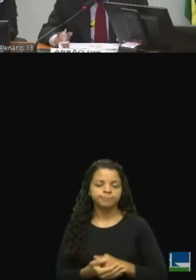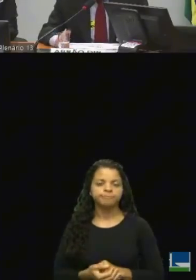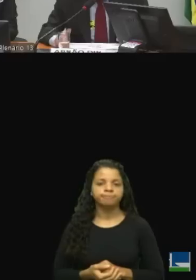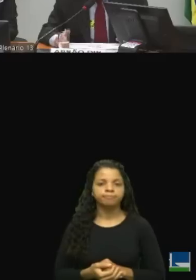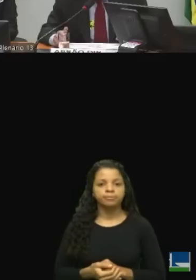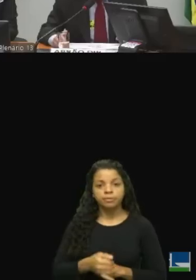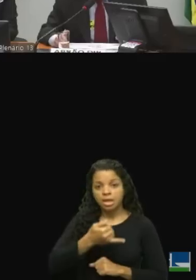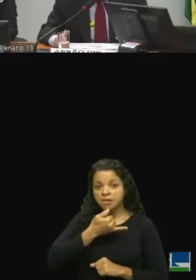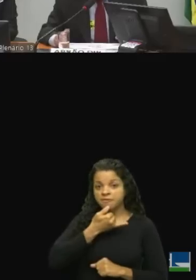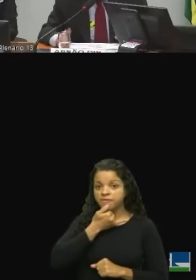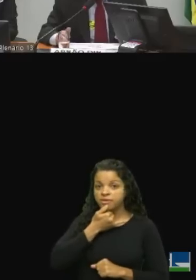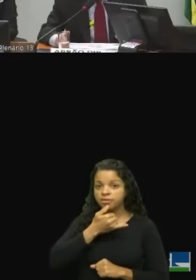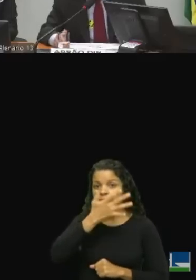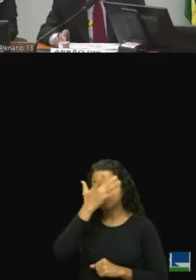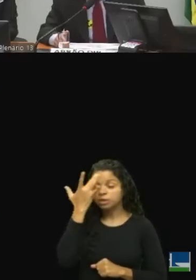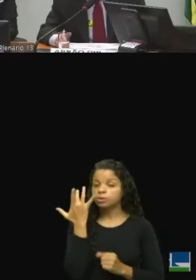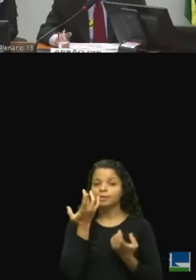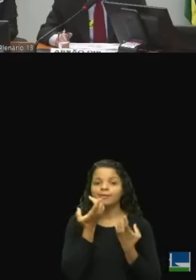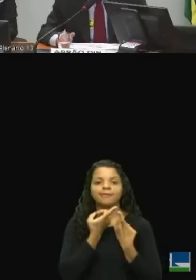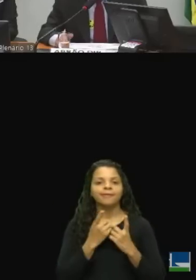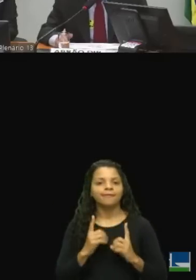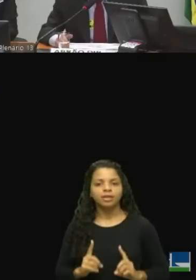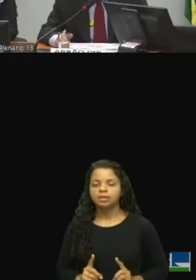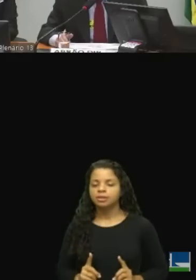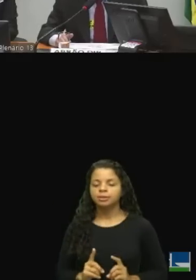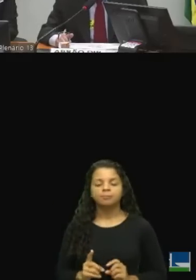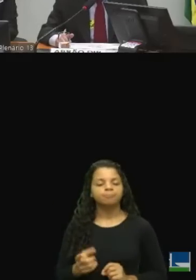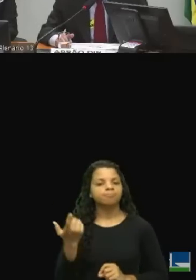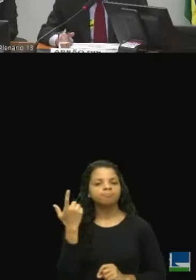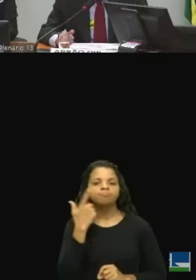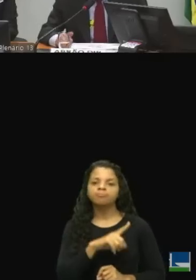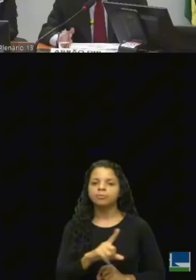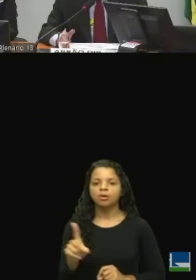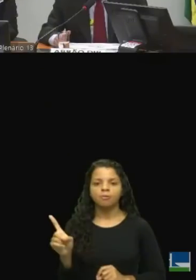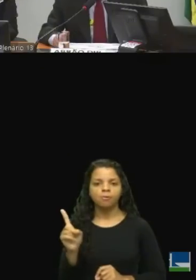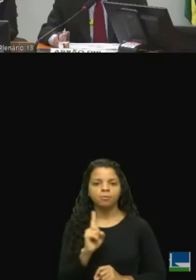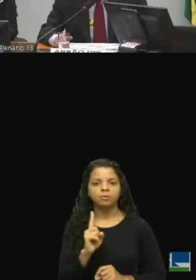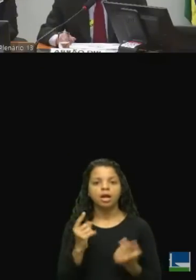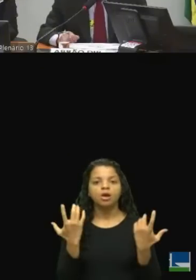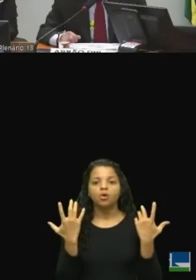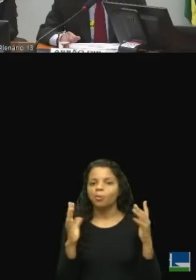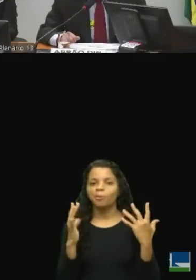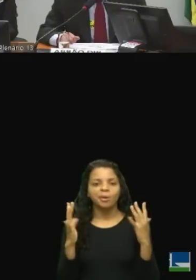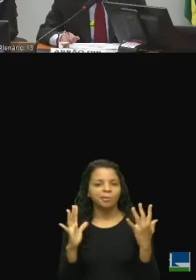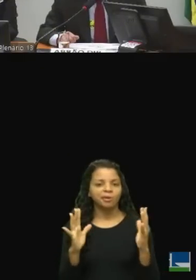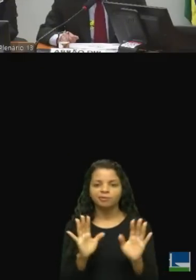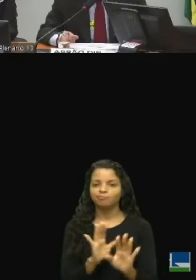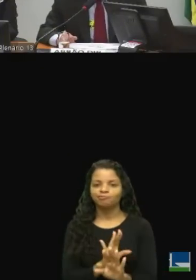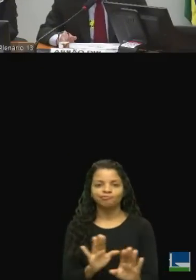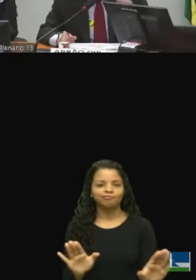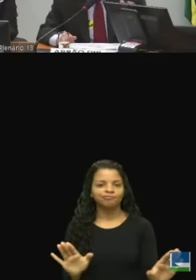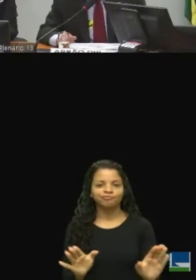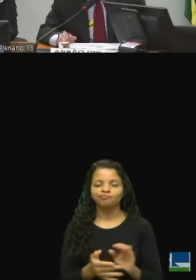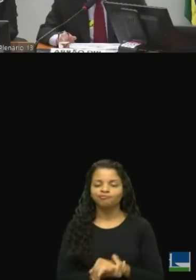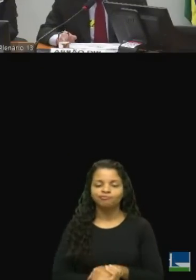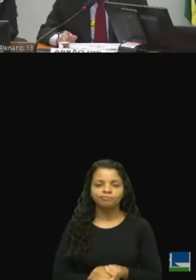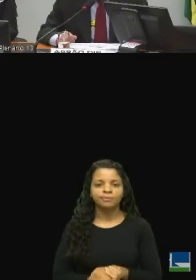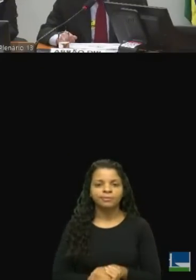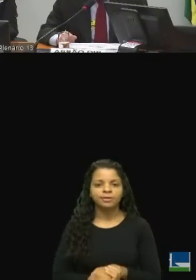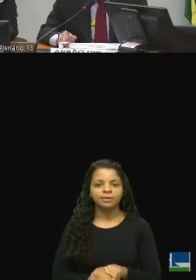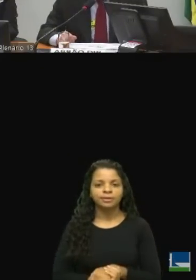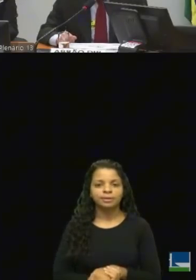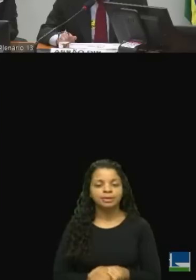infelizmente, as pessoas com deficiência há muito tempo não conseguem comemorar algo. Comentava antes da